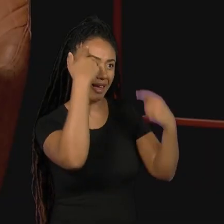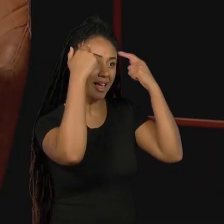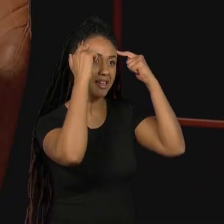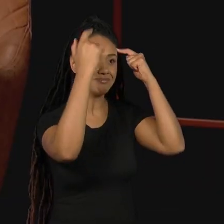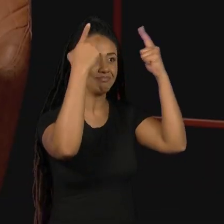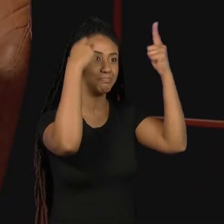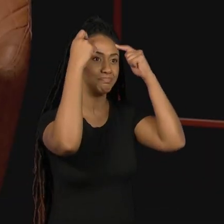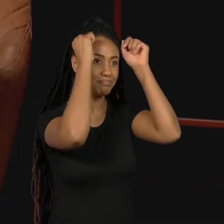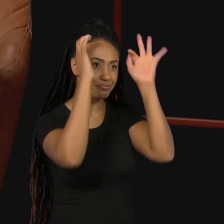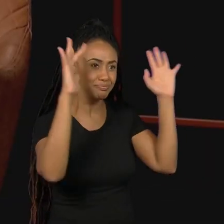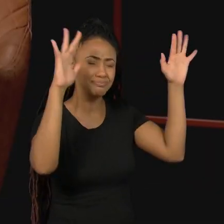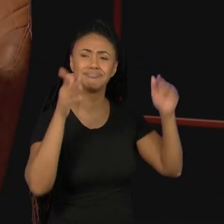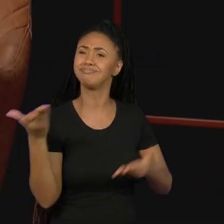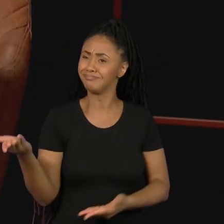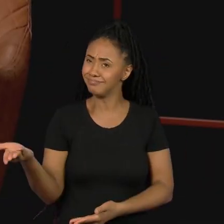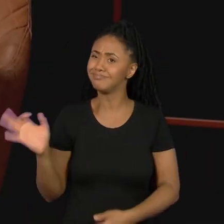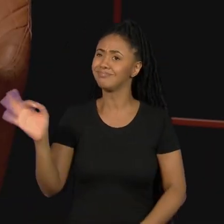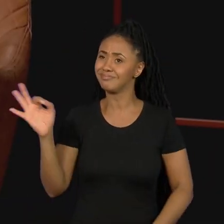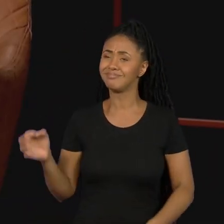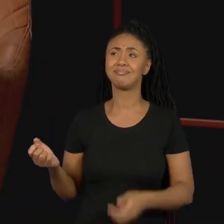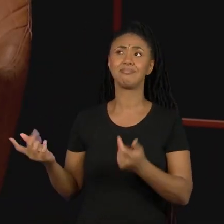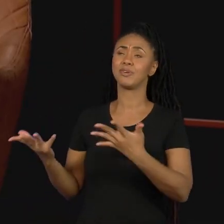Ele é maravilhoso. Ele,